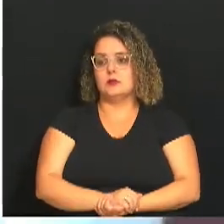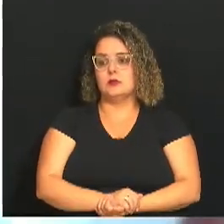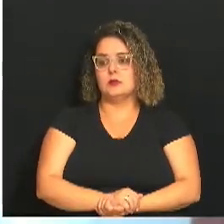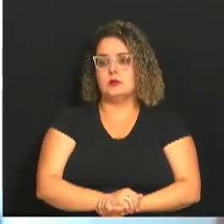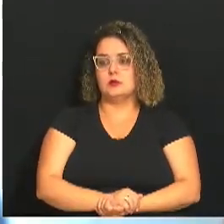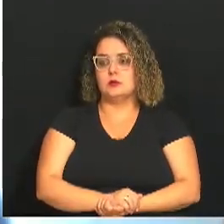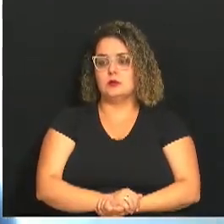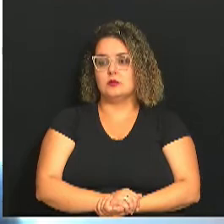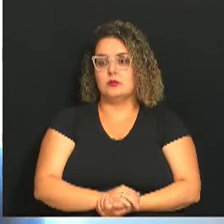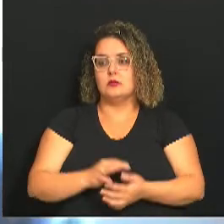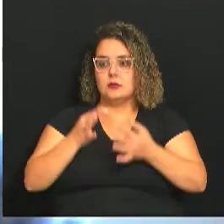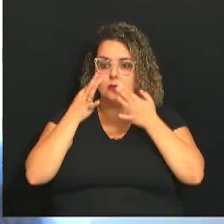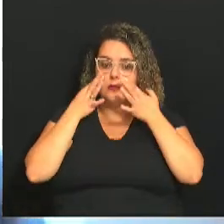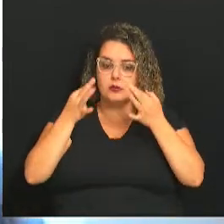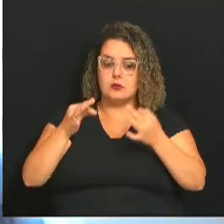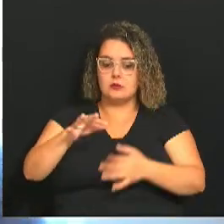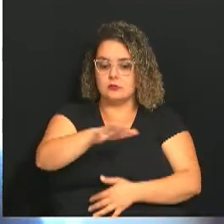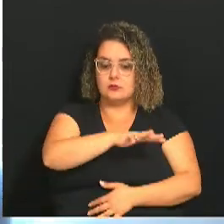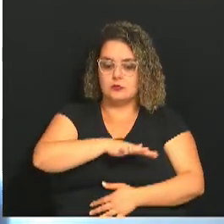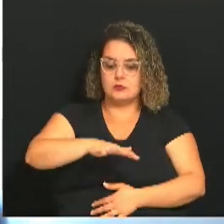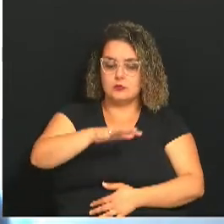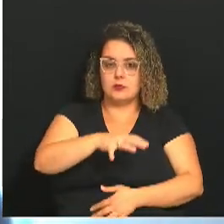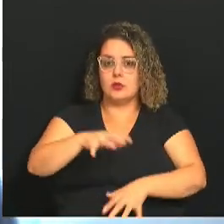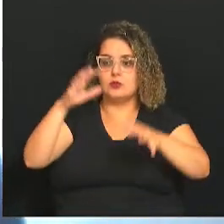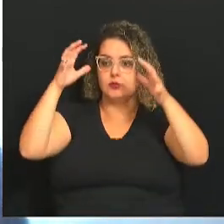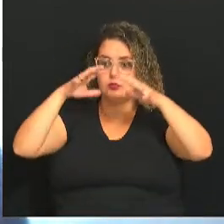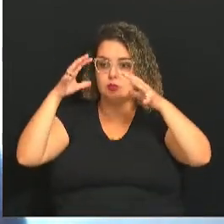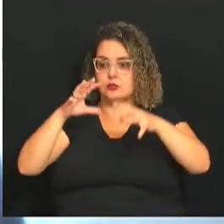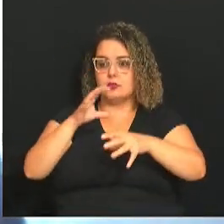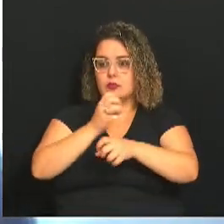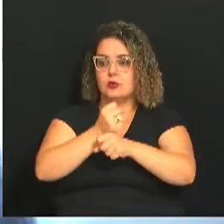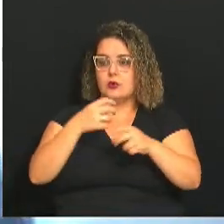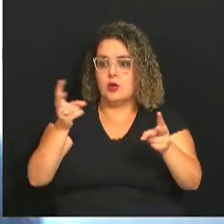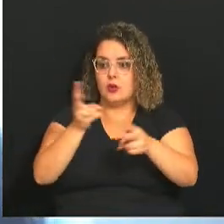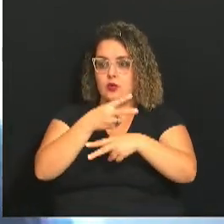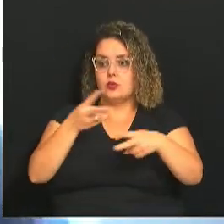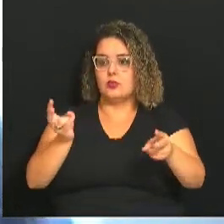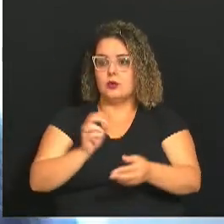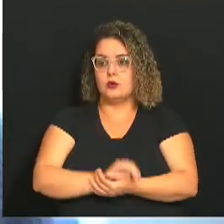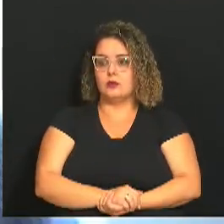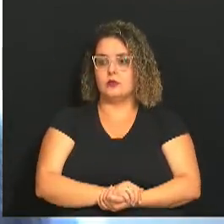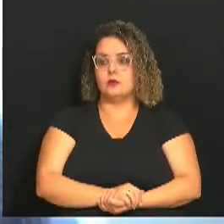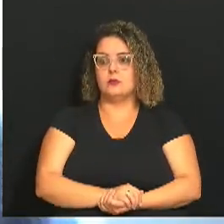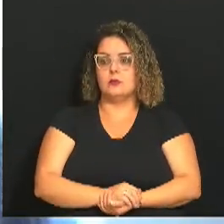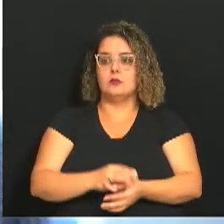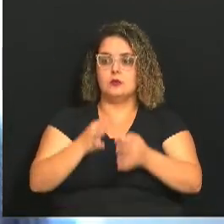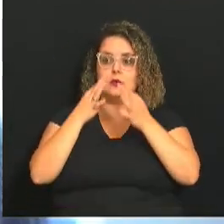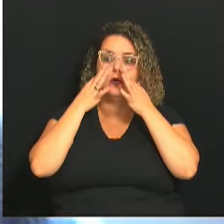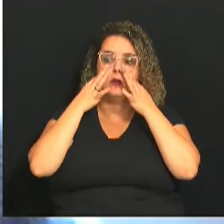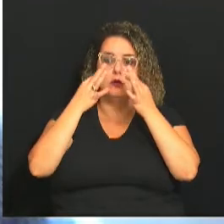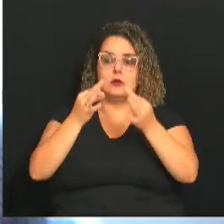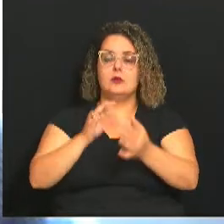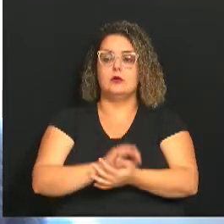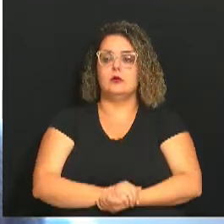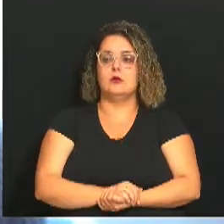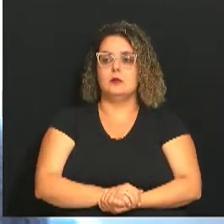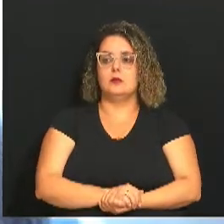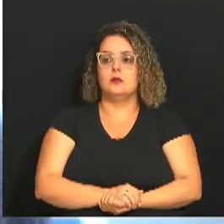Atenção para essa região, né? Tá vindo com chuva forte, rajada de vento, né? E alerta aquela